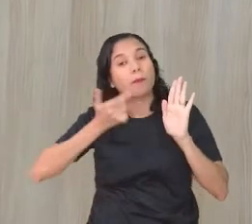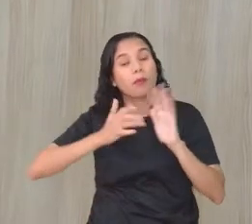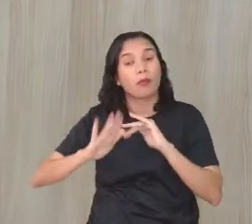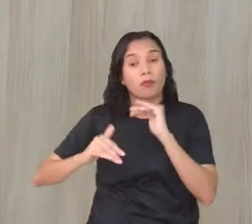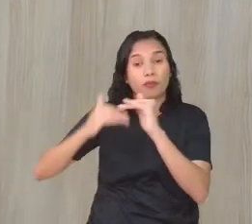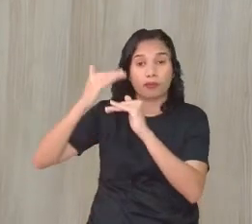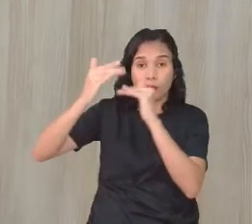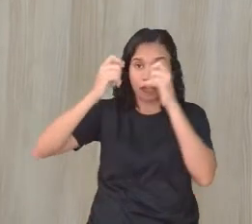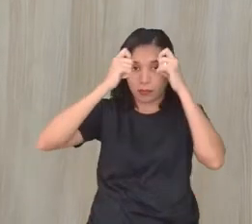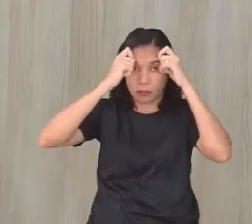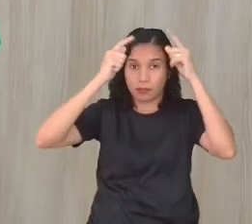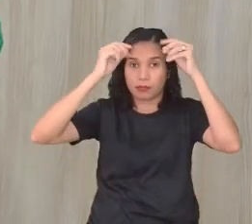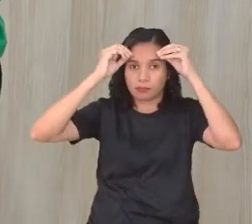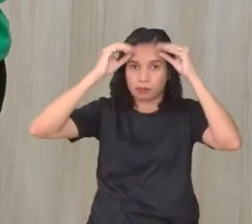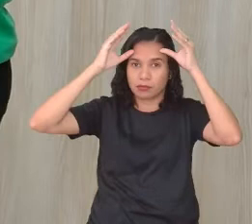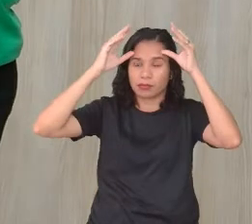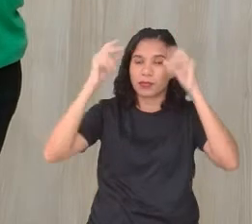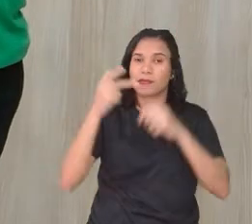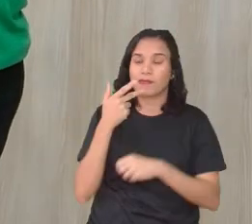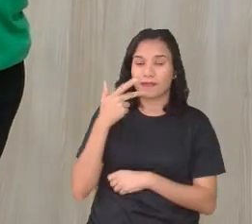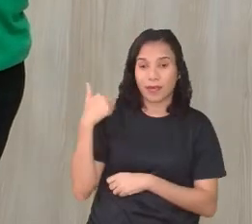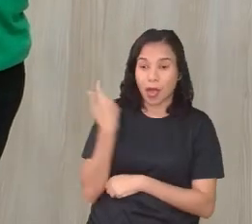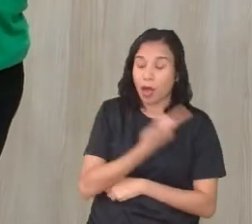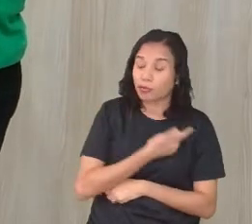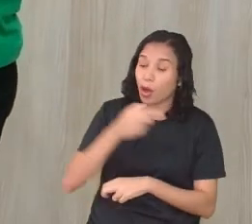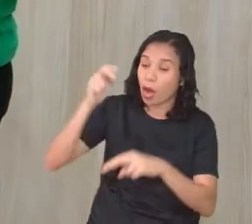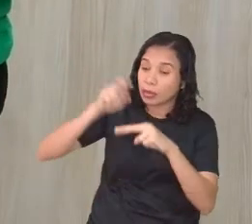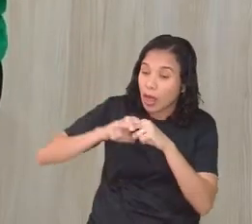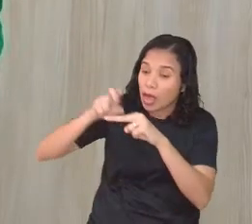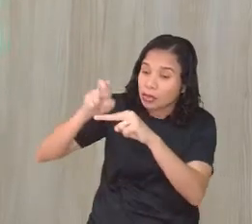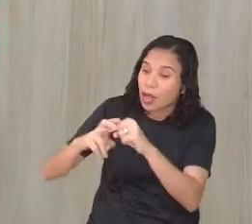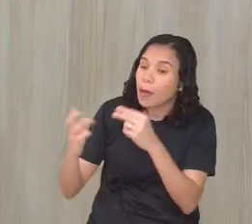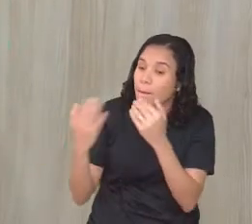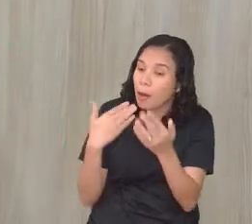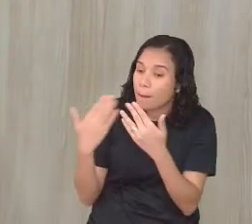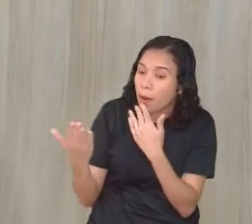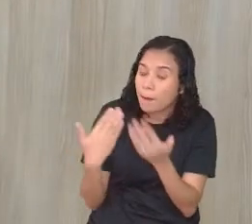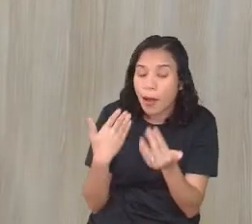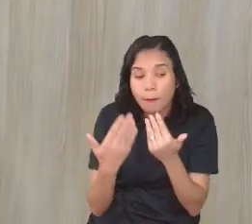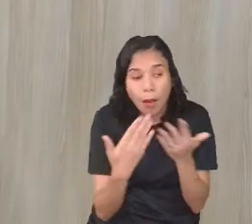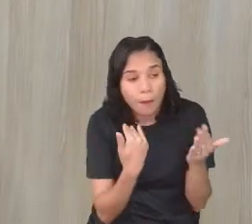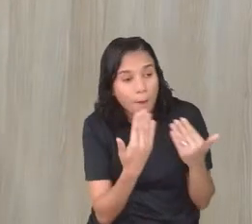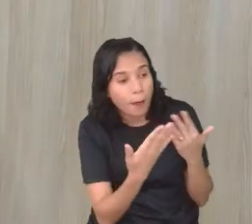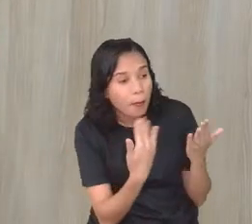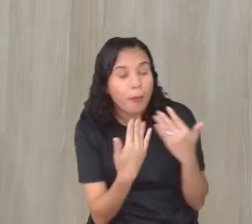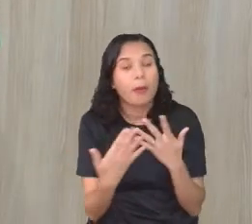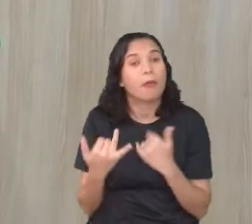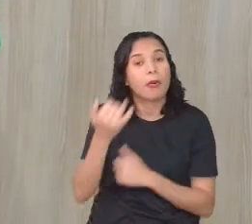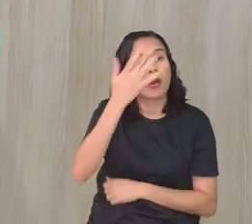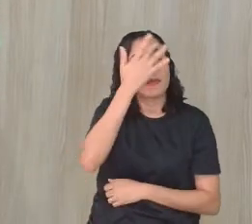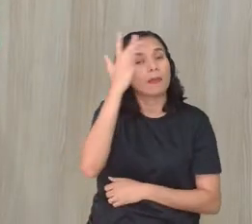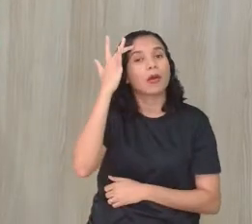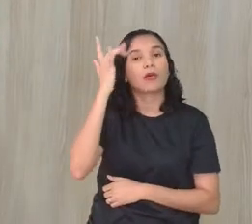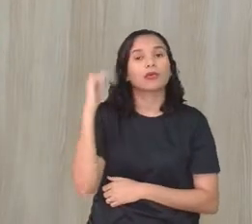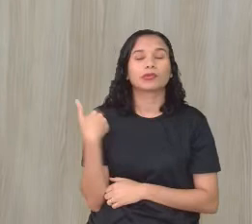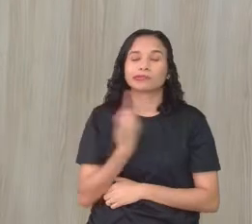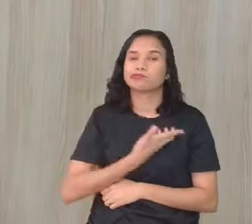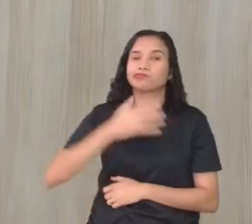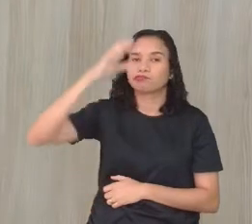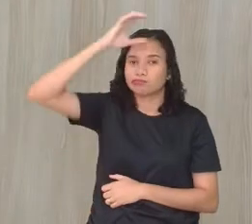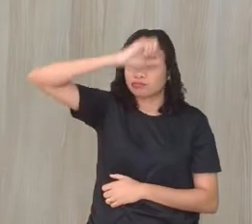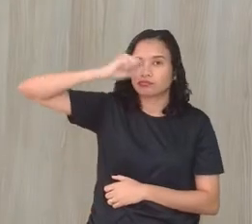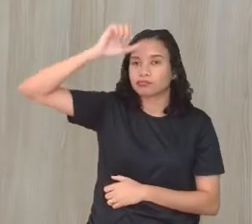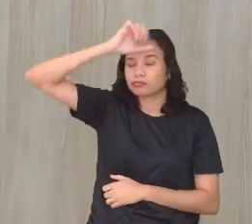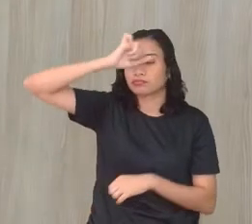progredir nas ideias. E quando escutamos os outros, não é, os outros que estão à nossa volta, nós aprendemos